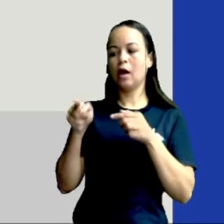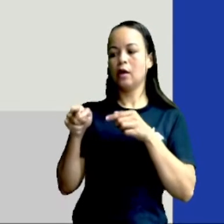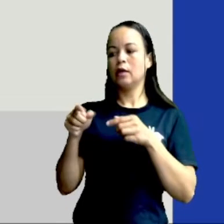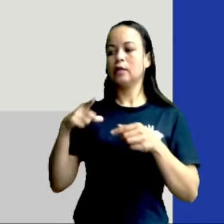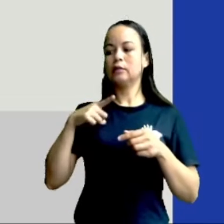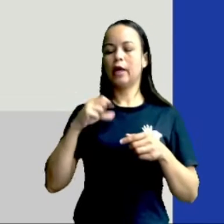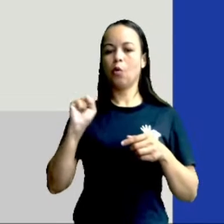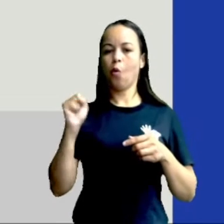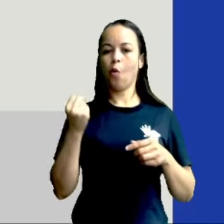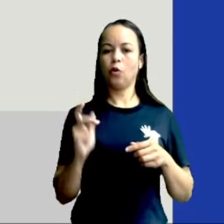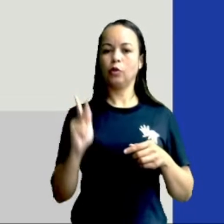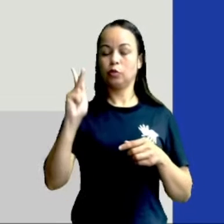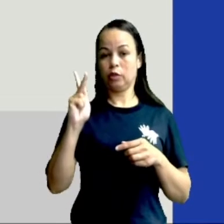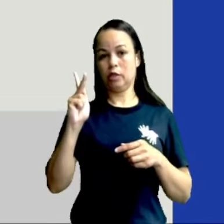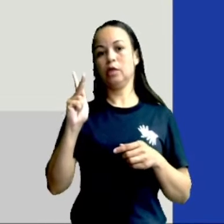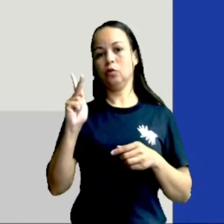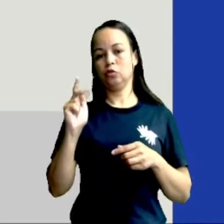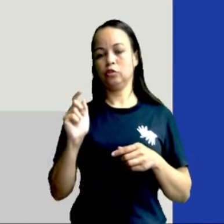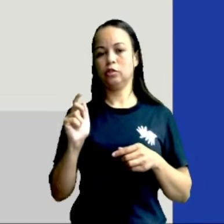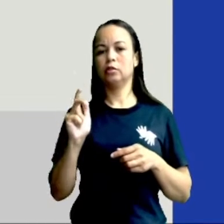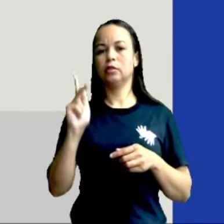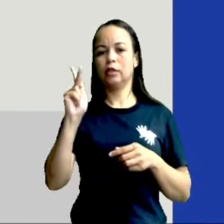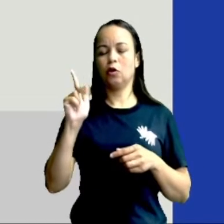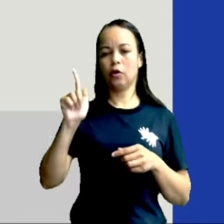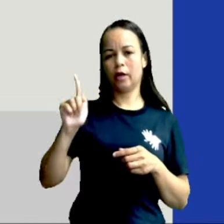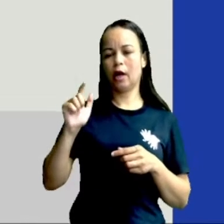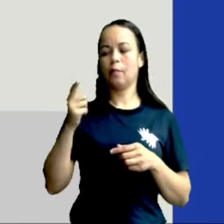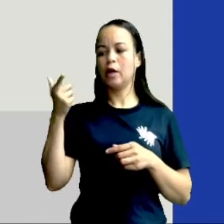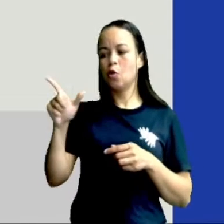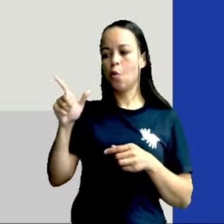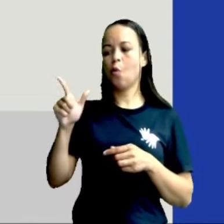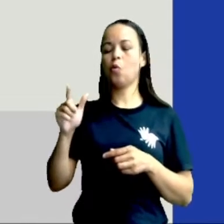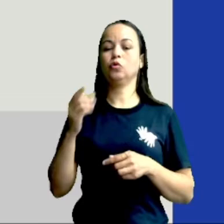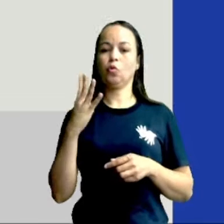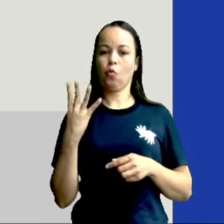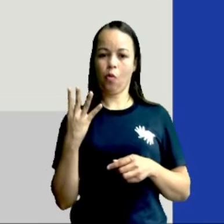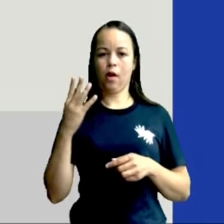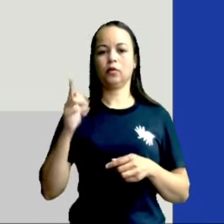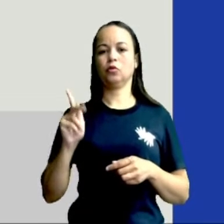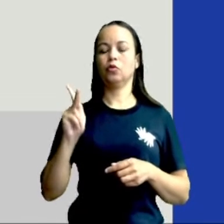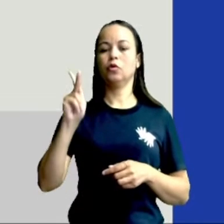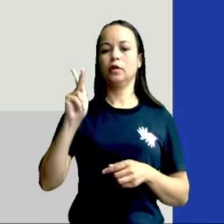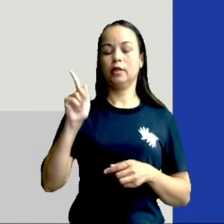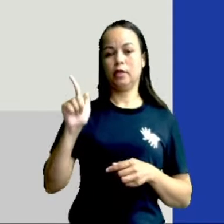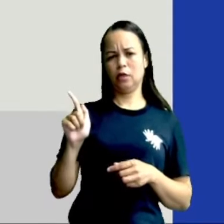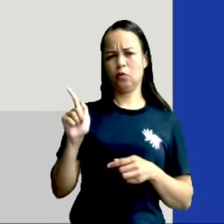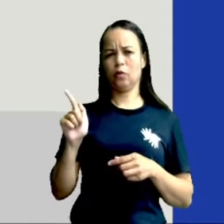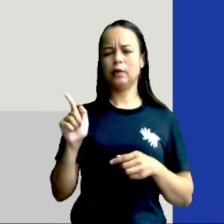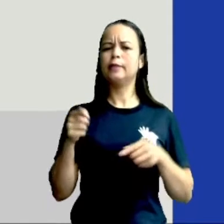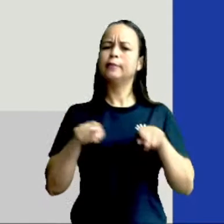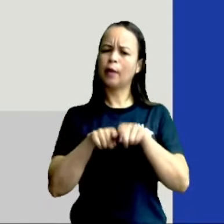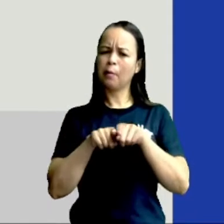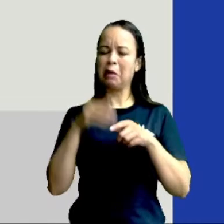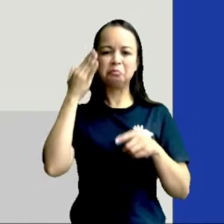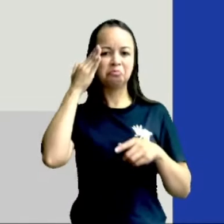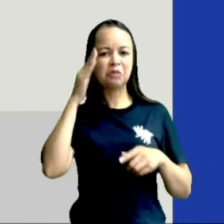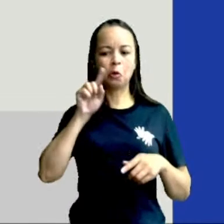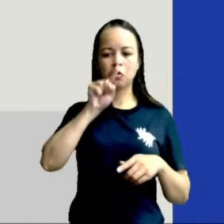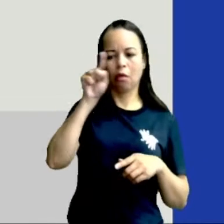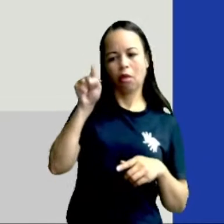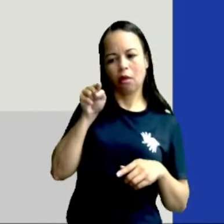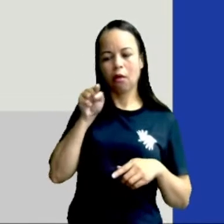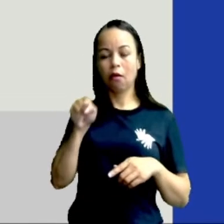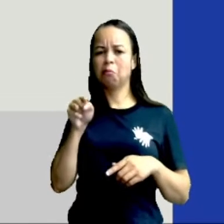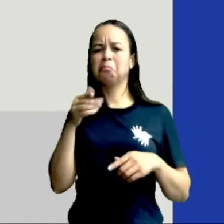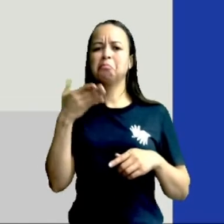8 quilos e 4 quilos. 2 objetos aí, um que tem 8 quilos e outro tem 4 quilos. E também eu não sei aí o valor do outro peso,